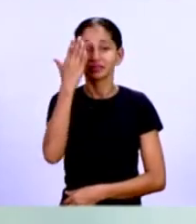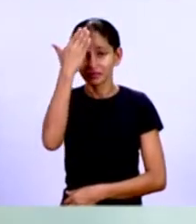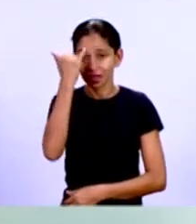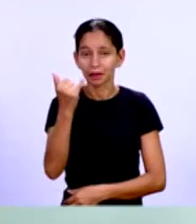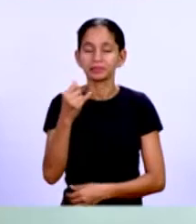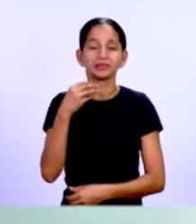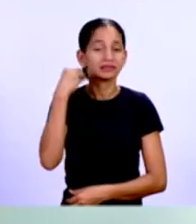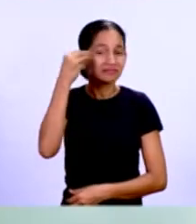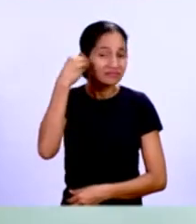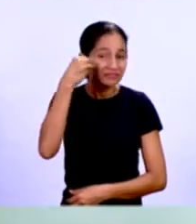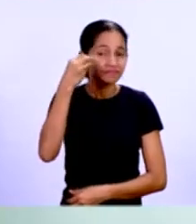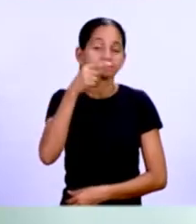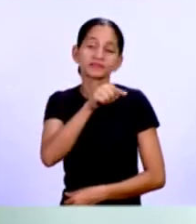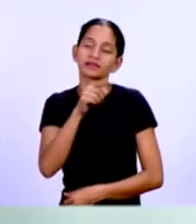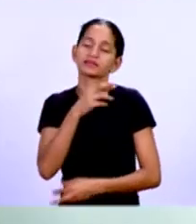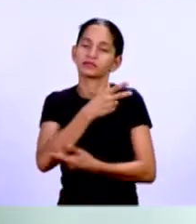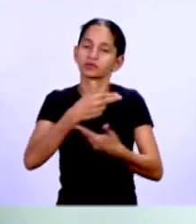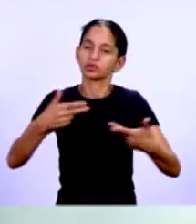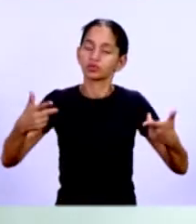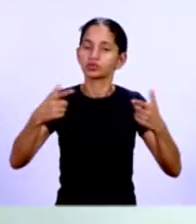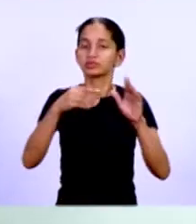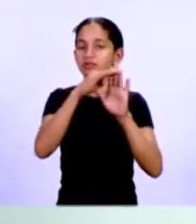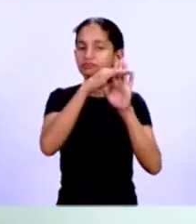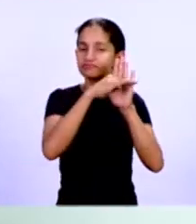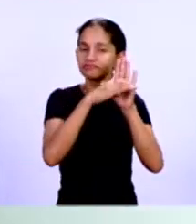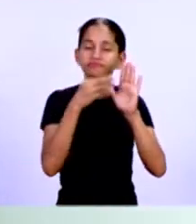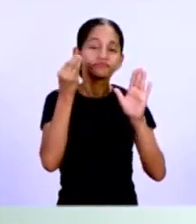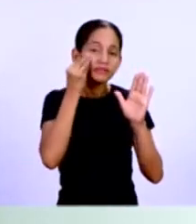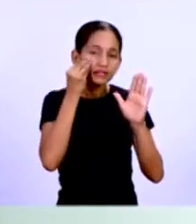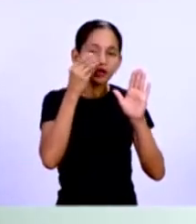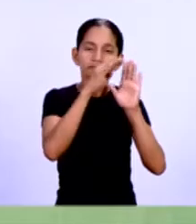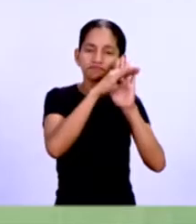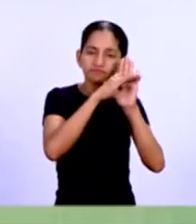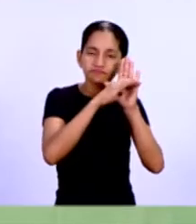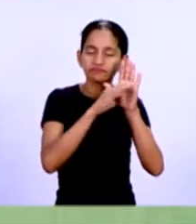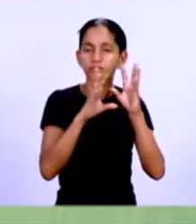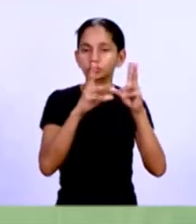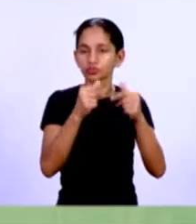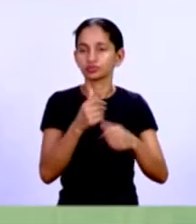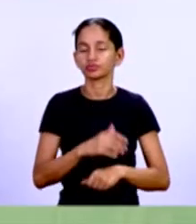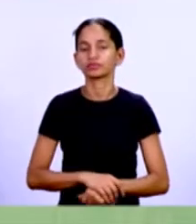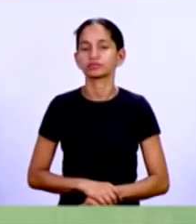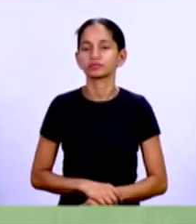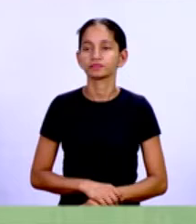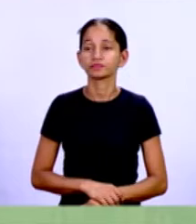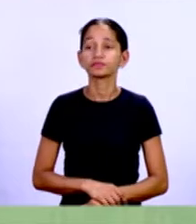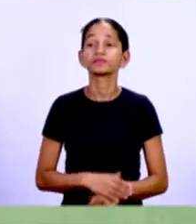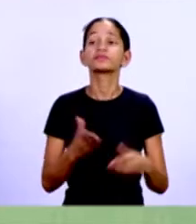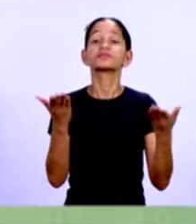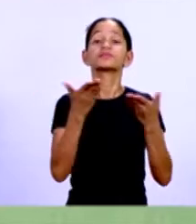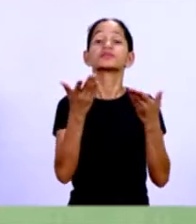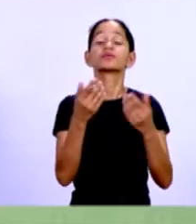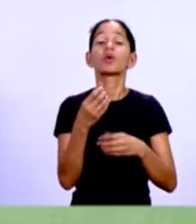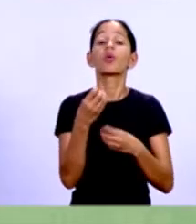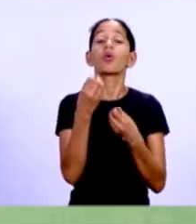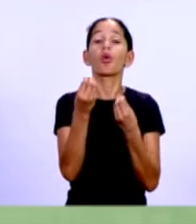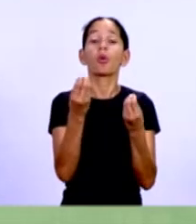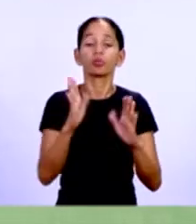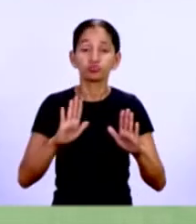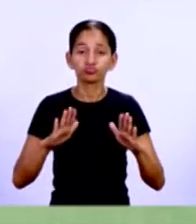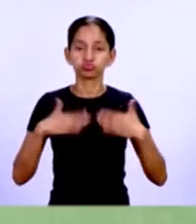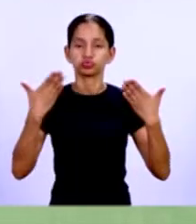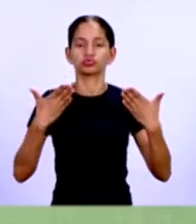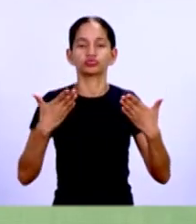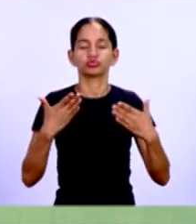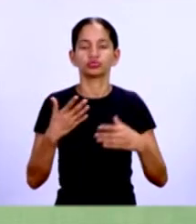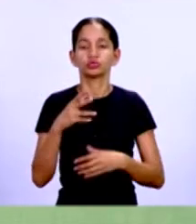criatividade para tentar elencar quais são todos esses tipos de risco. Vamos continuar? a gente vai medir, então, o impacto. Essa medida,